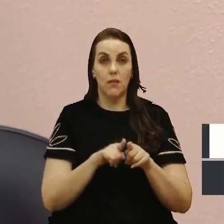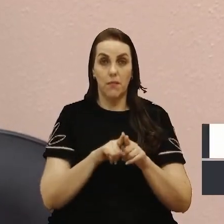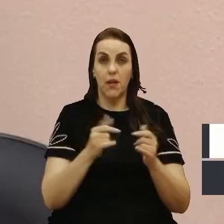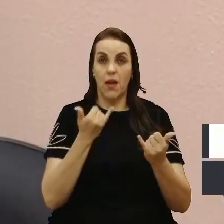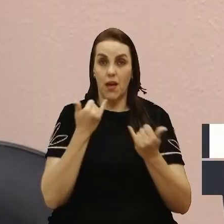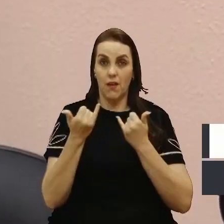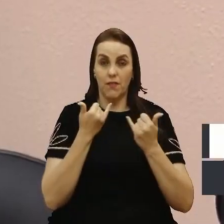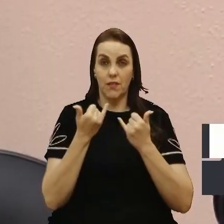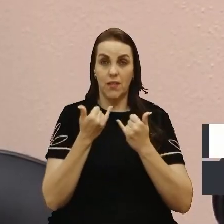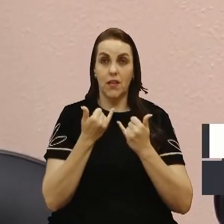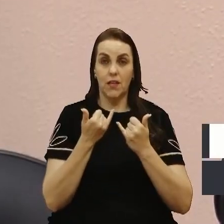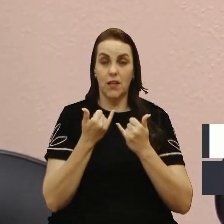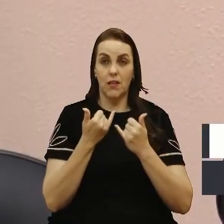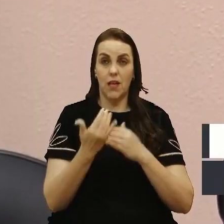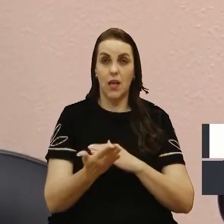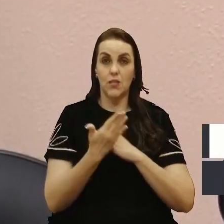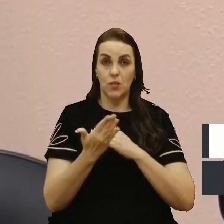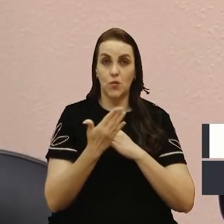assessoria legislativa,